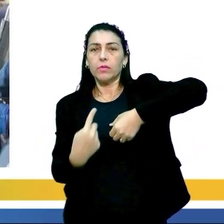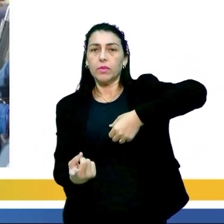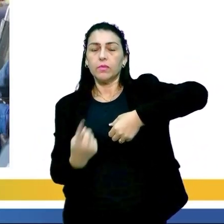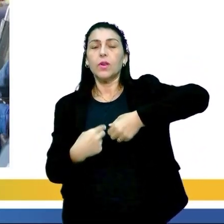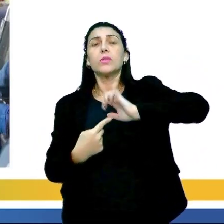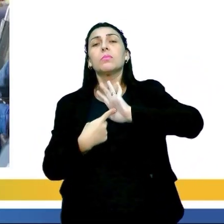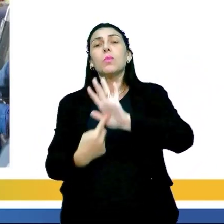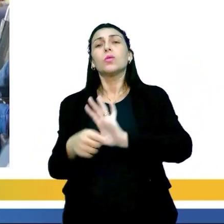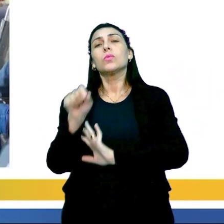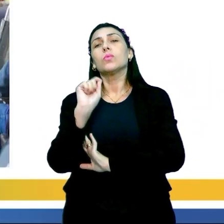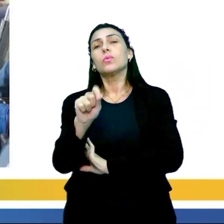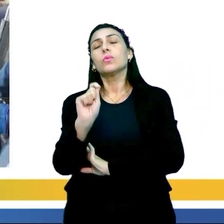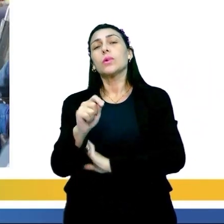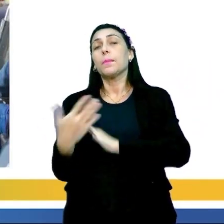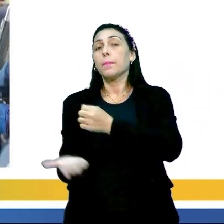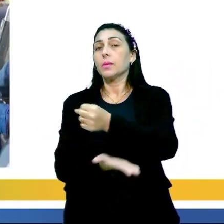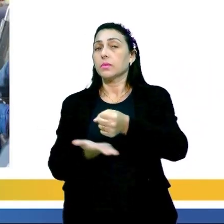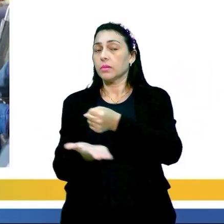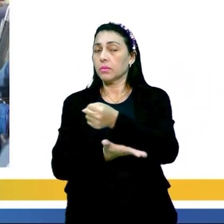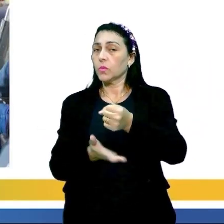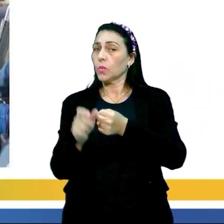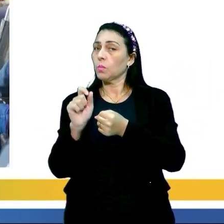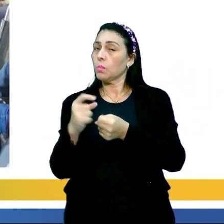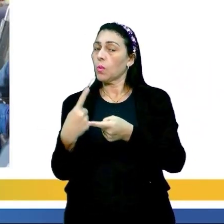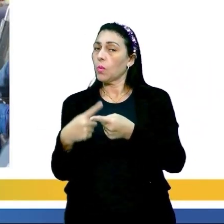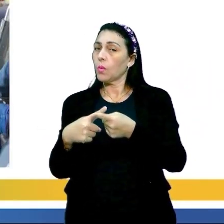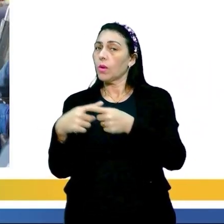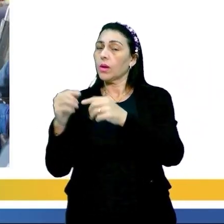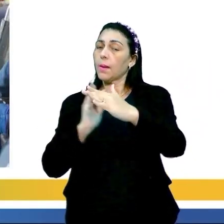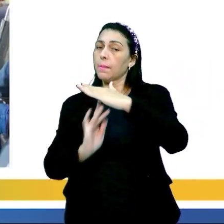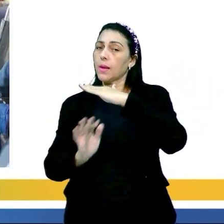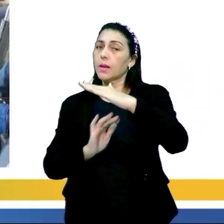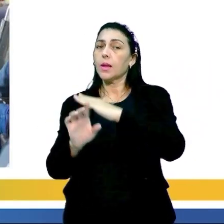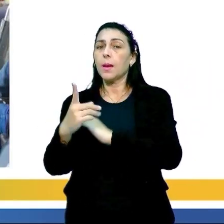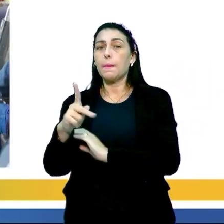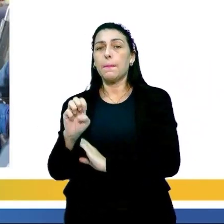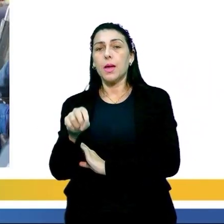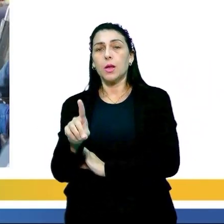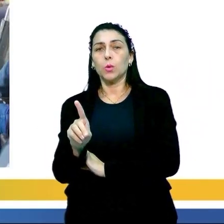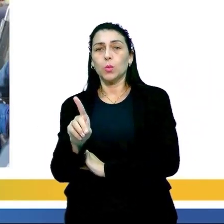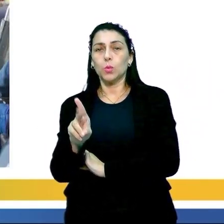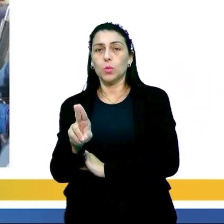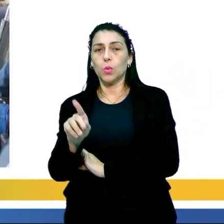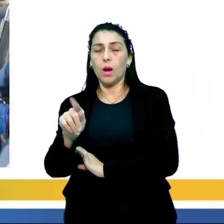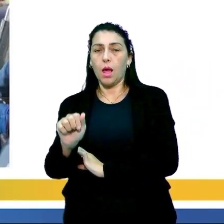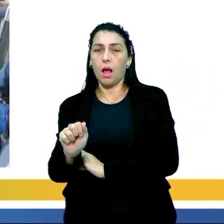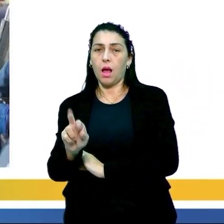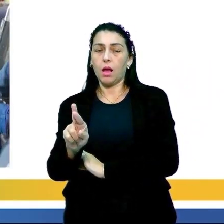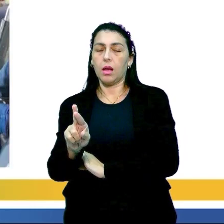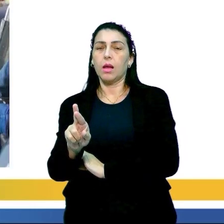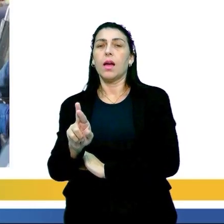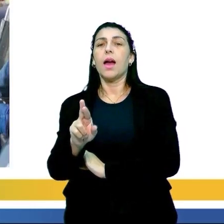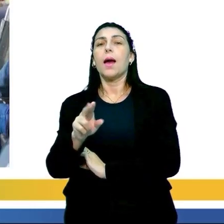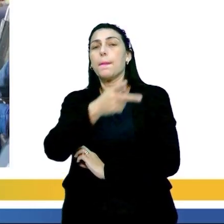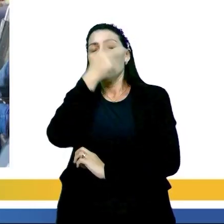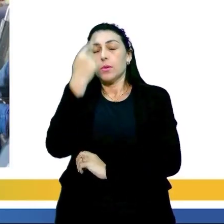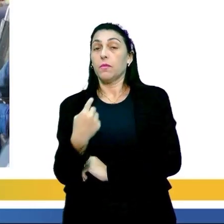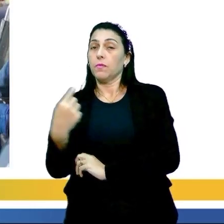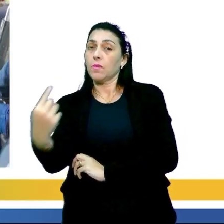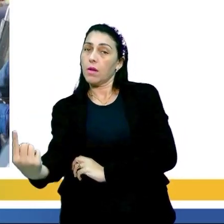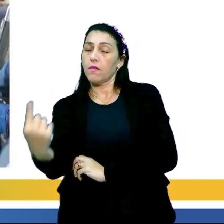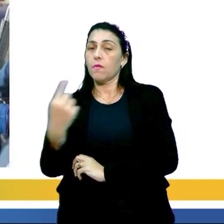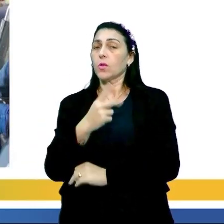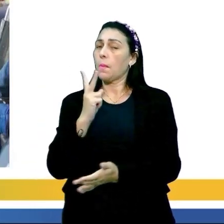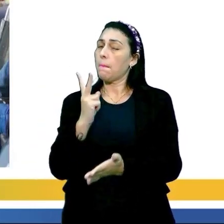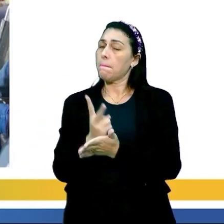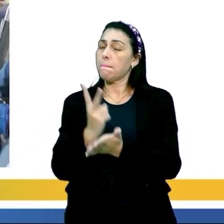Isso demonstra, basicamente, por que a migração é chamada de pendular, porque ela acontece como um pêndulo. A pessoa vai e volta